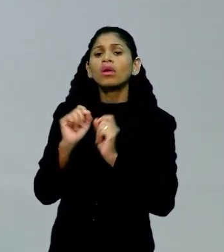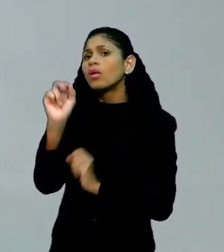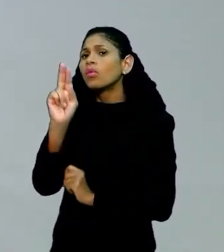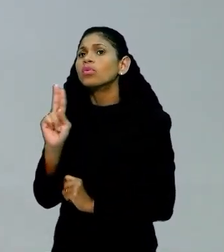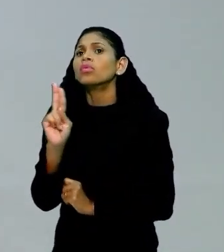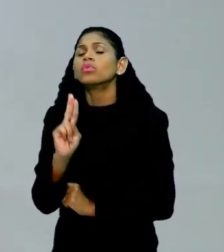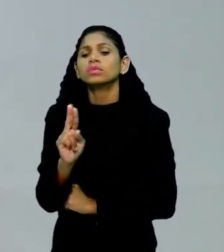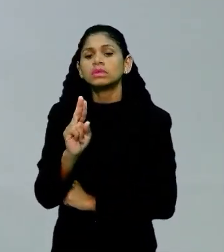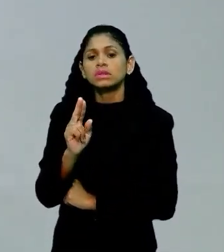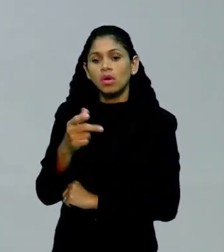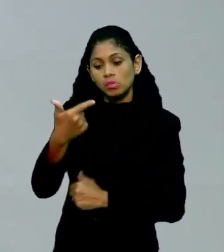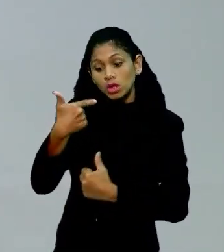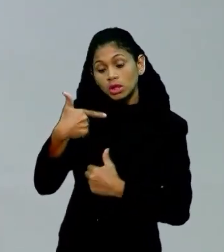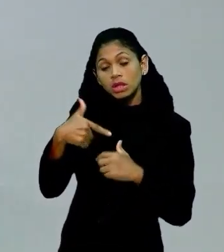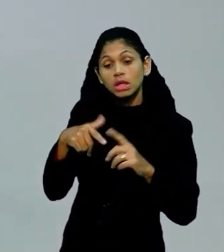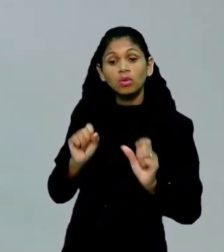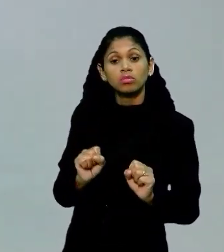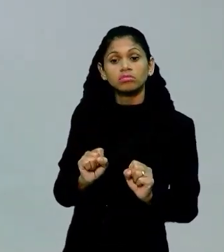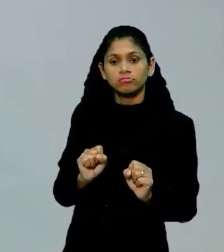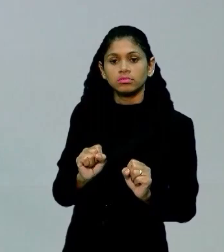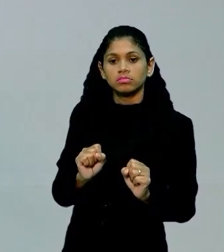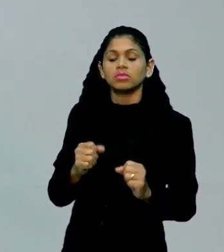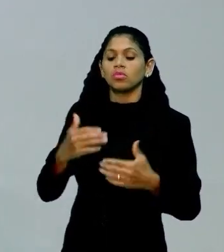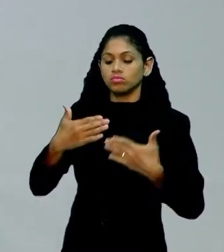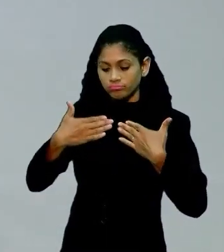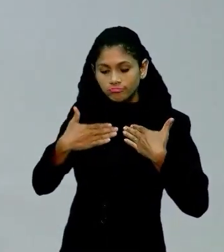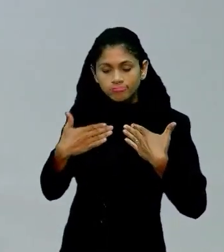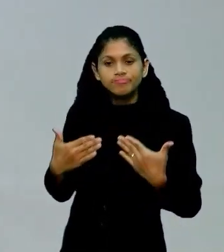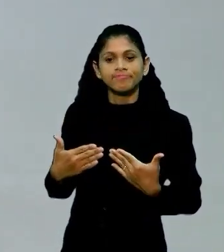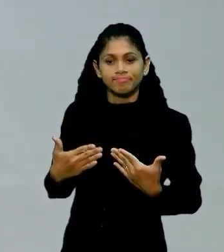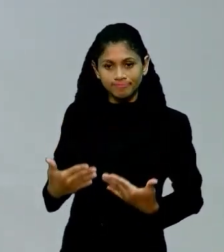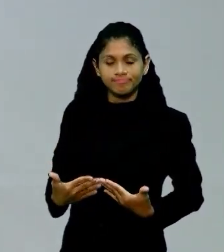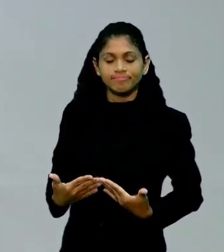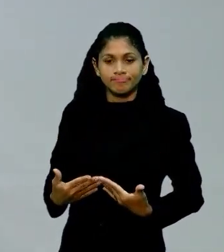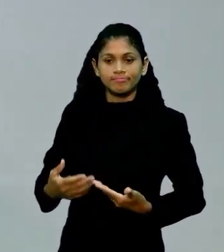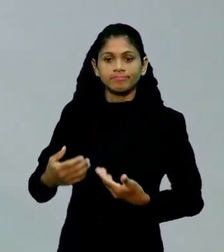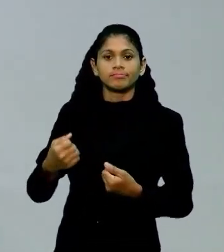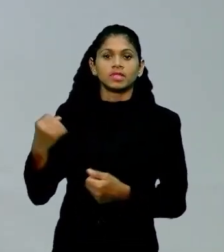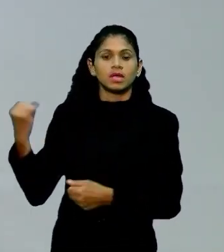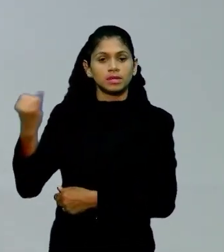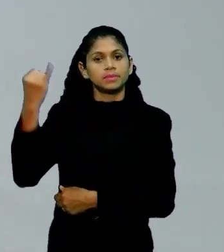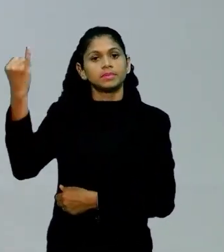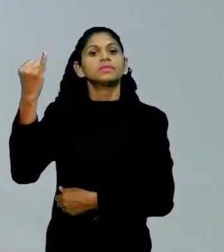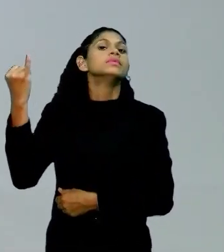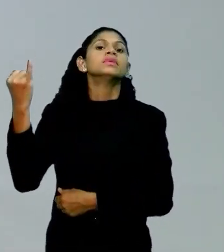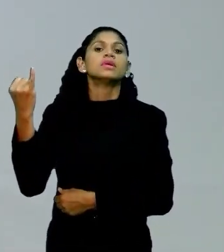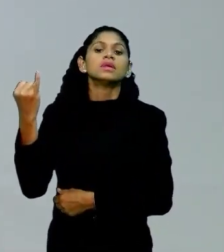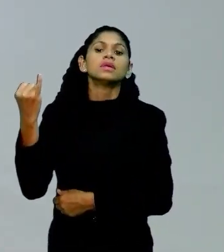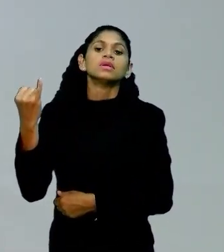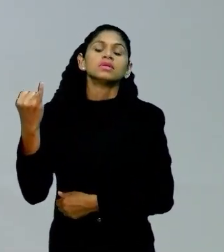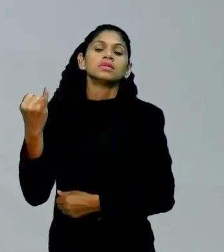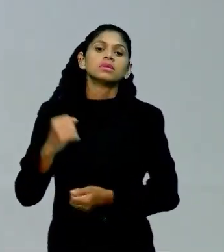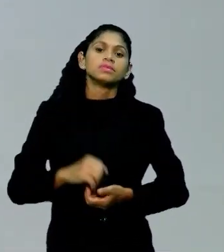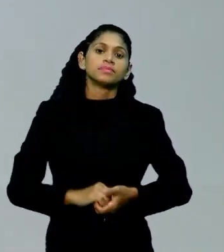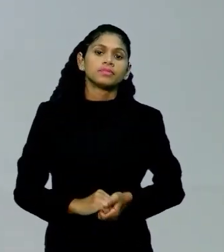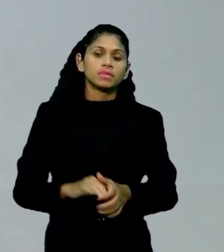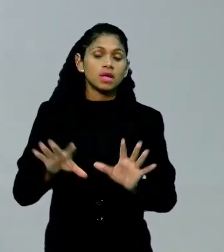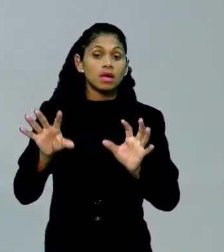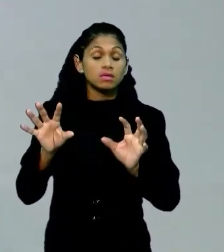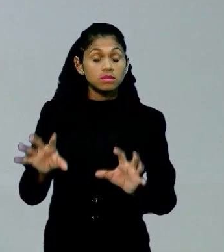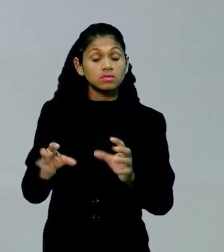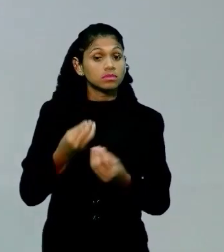algo o corpo então é apropriado a gente abordar esses conhecimentos dentro da área de educação física assim